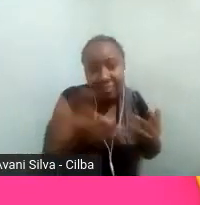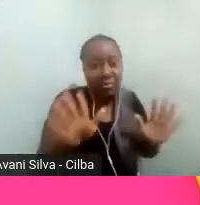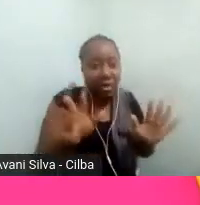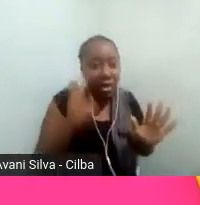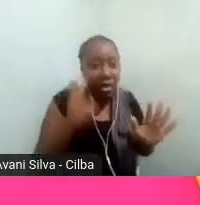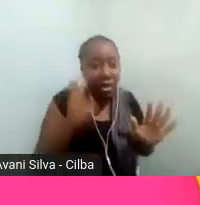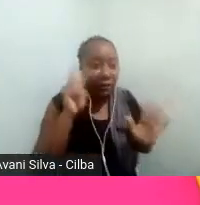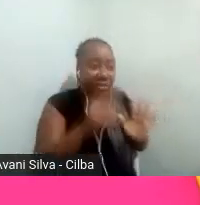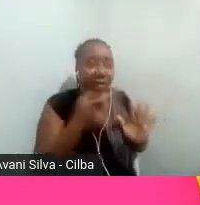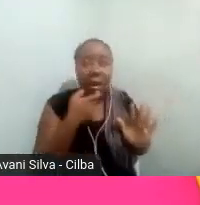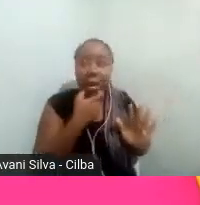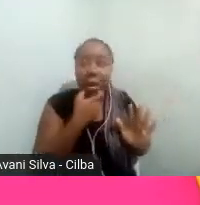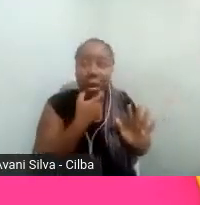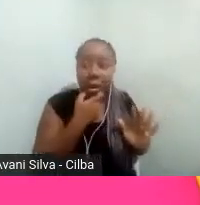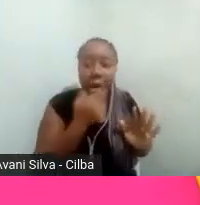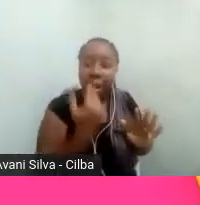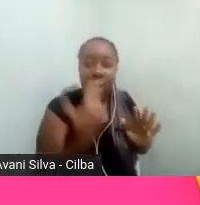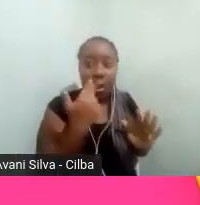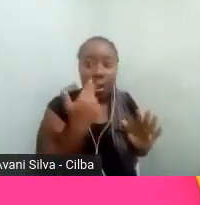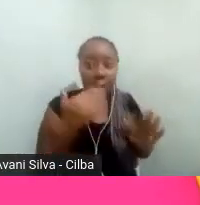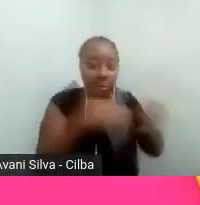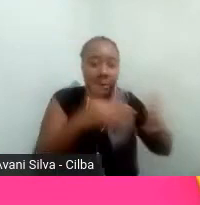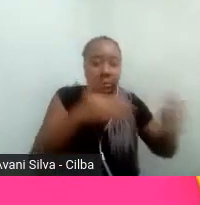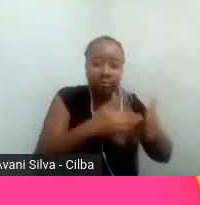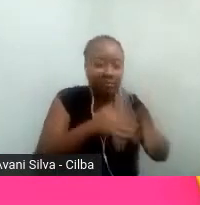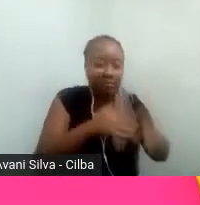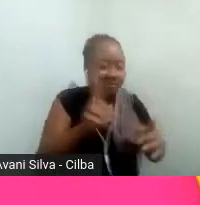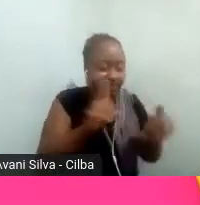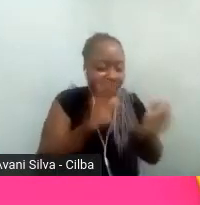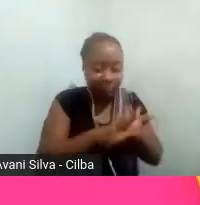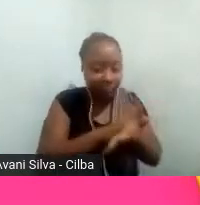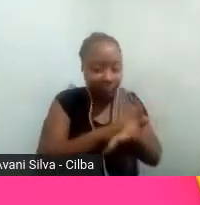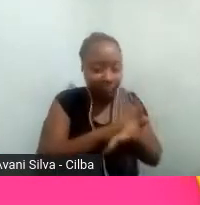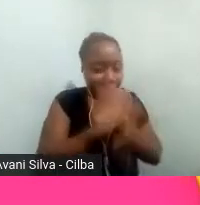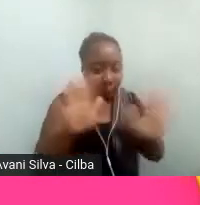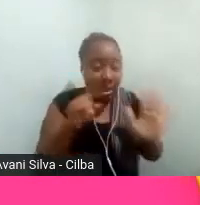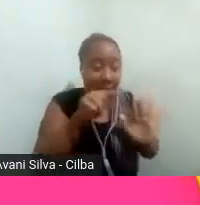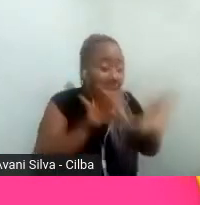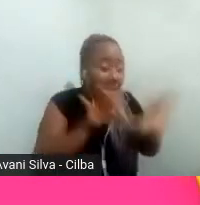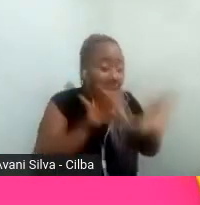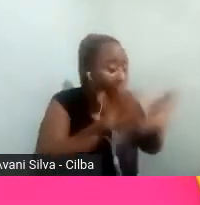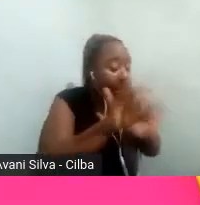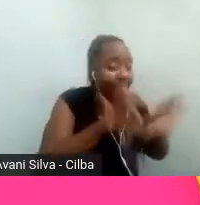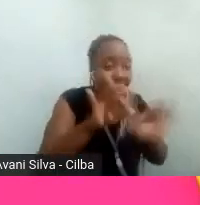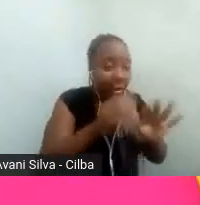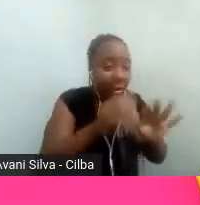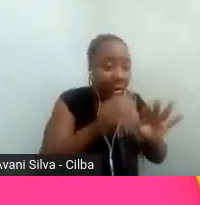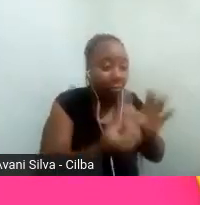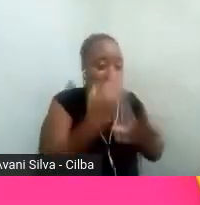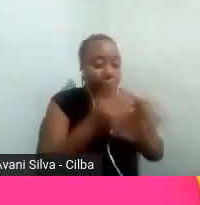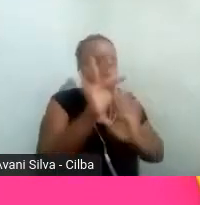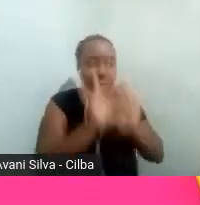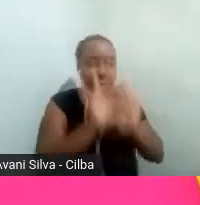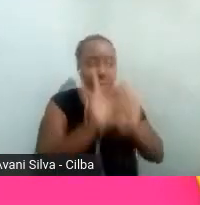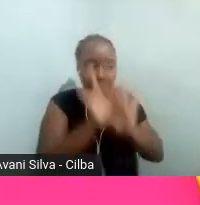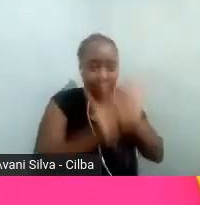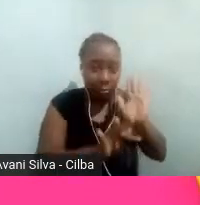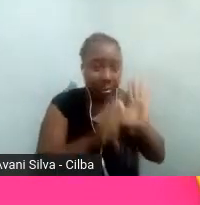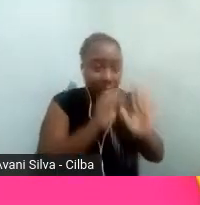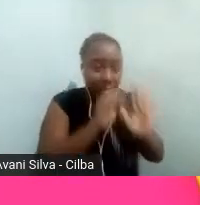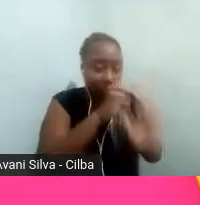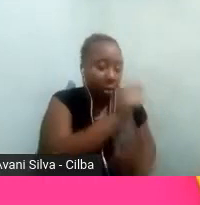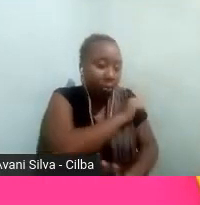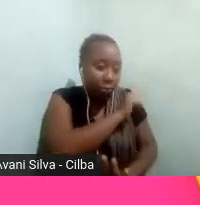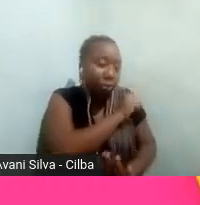idioma como uma barreira, tá? Isso aqui é um editor de texto. Se o aluno sabe a função de cada palavra ali, cada linha